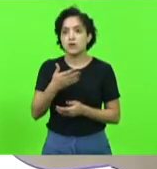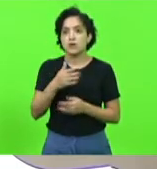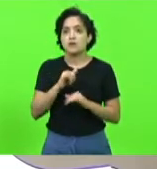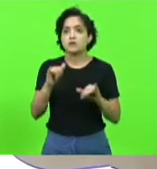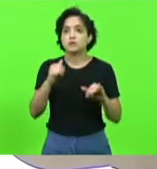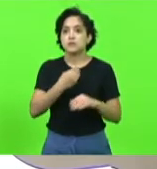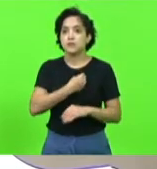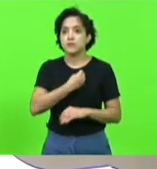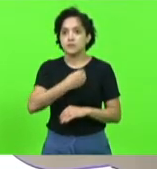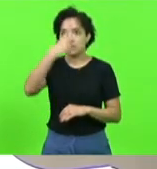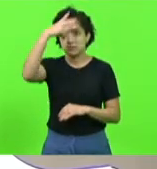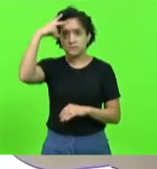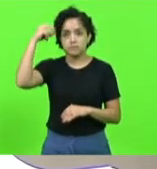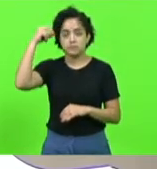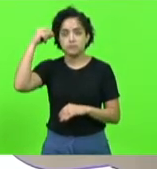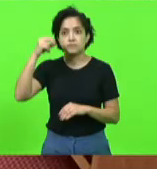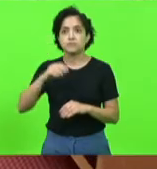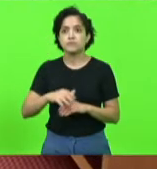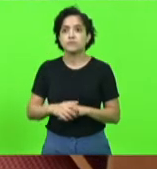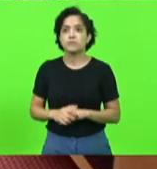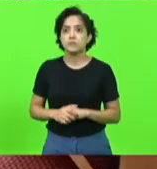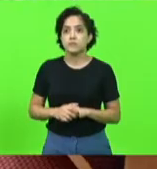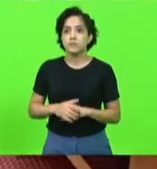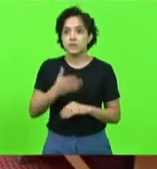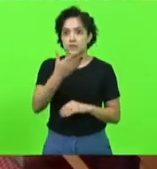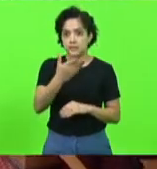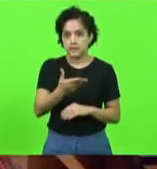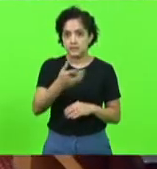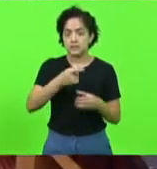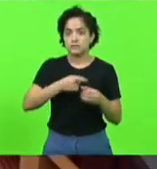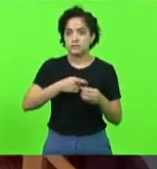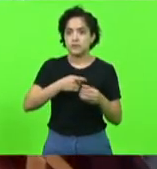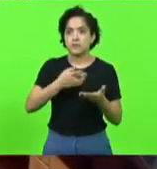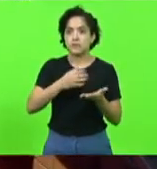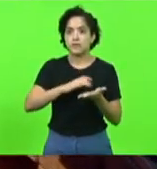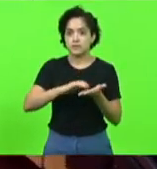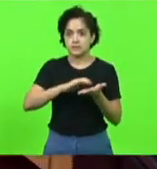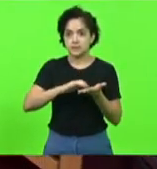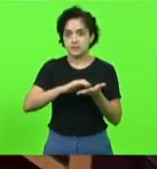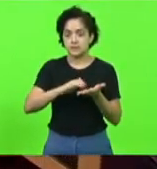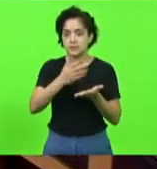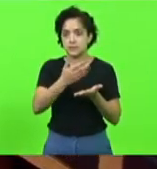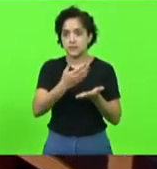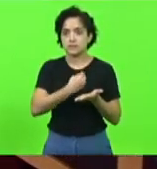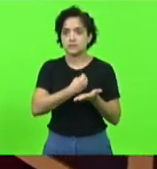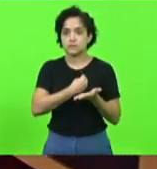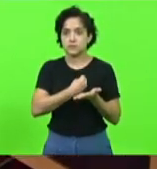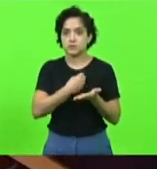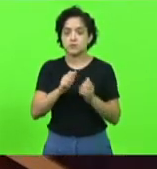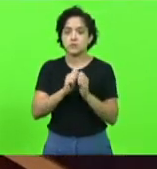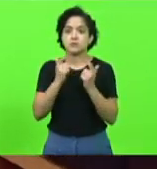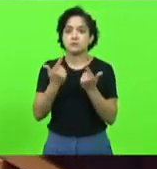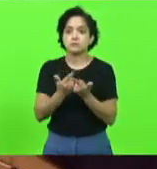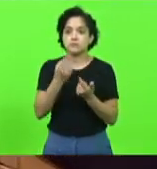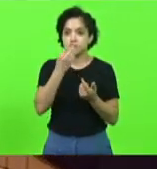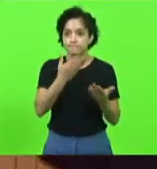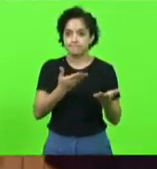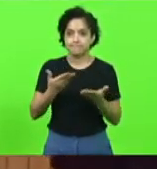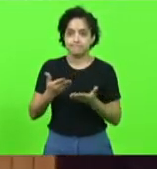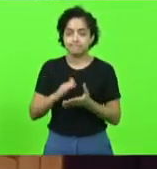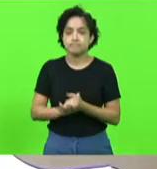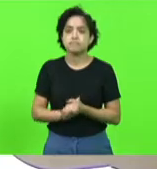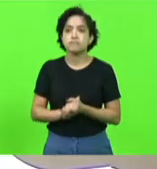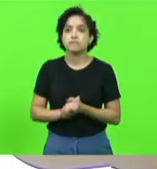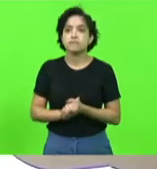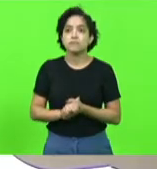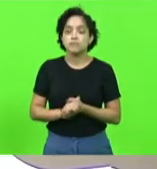prefeito Frank Salvaro, da cidade de Siderópolis, e a sua secretária de assistência social, a Kelly, que se encontram aqui na Assembleia. Sejam bem-vindos. Discussão e